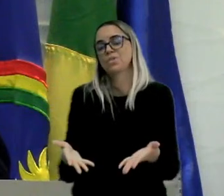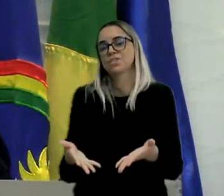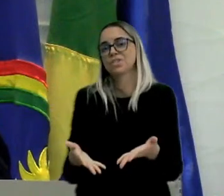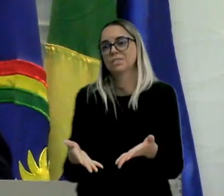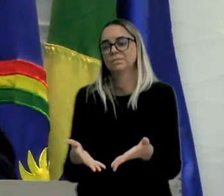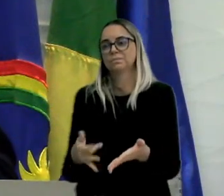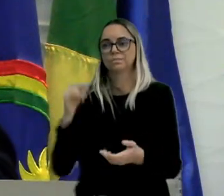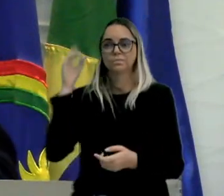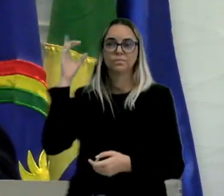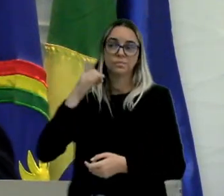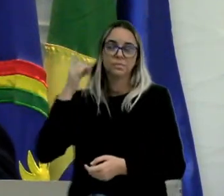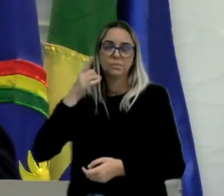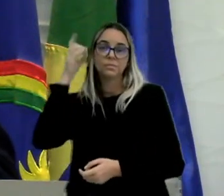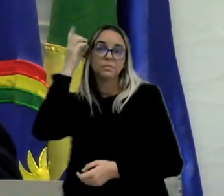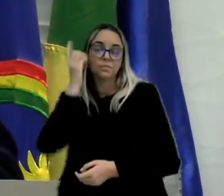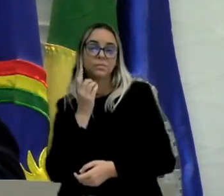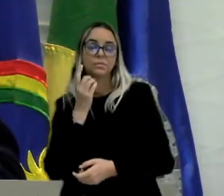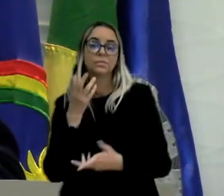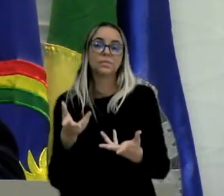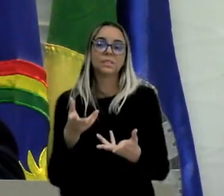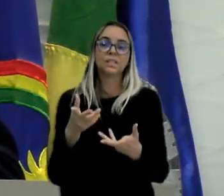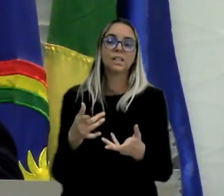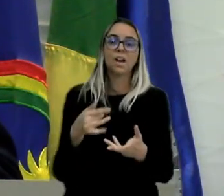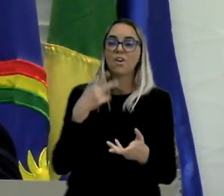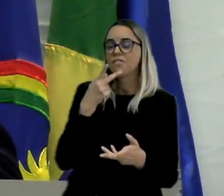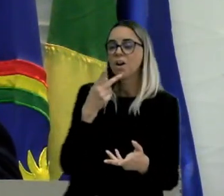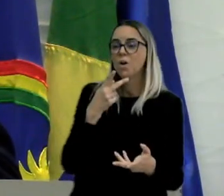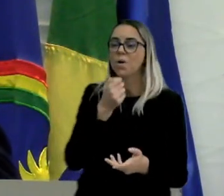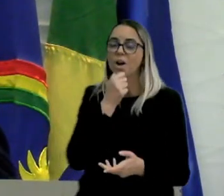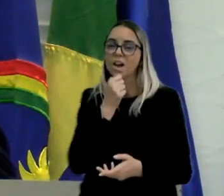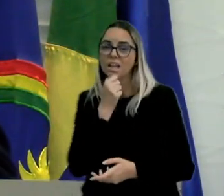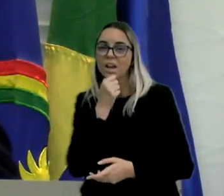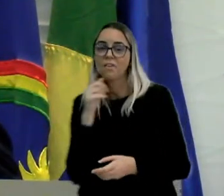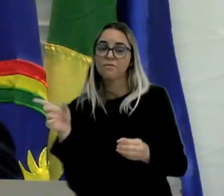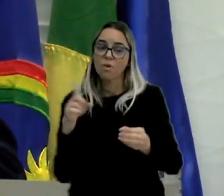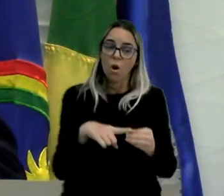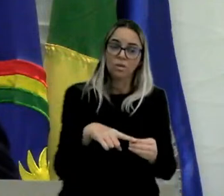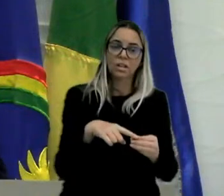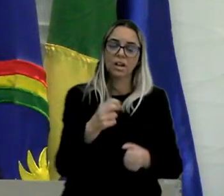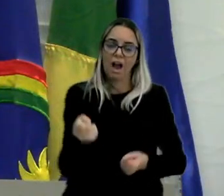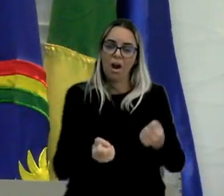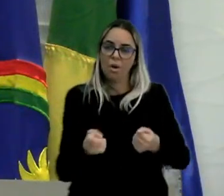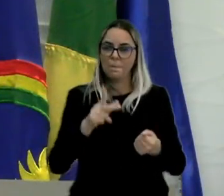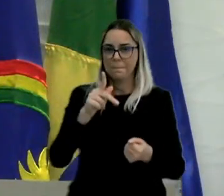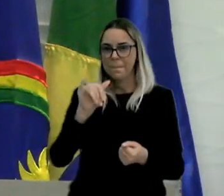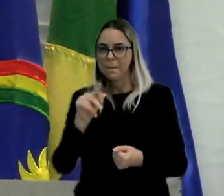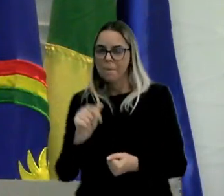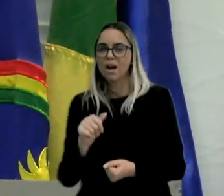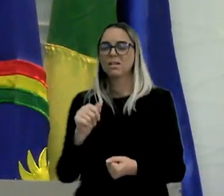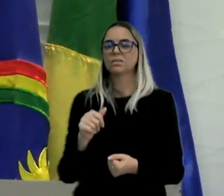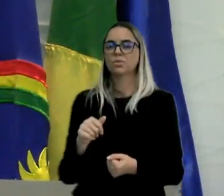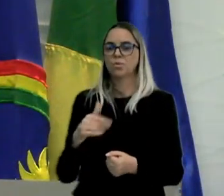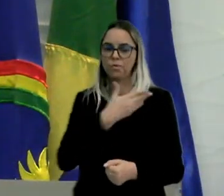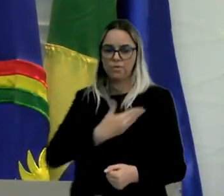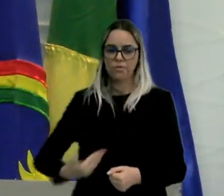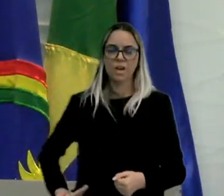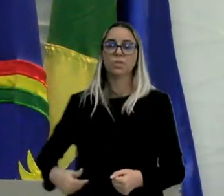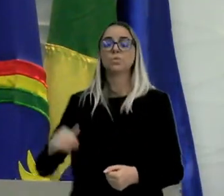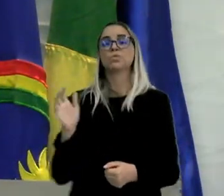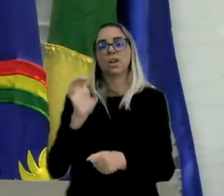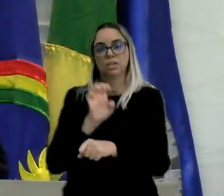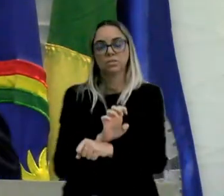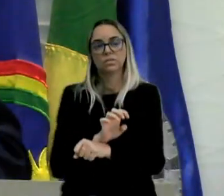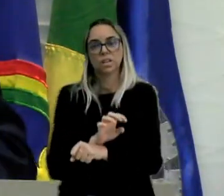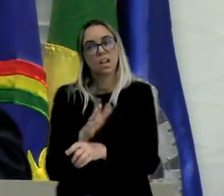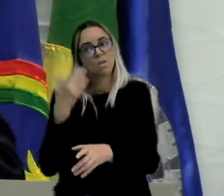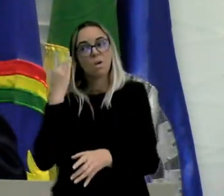Ronildo Ela não falou ainda nessa nessa volta de carro pipa pelo governo do estado eu acho que ela não se preocupou